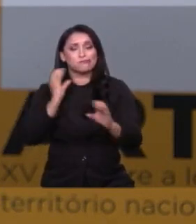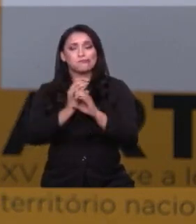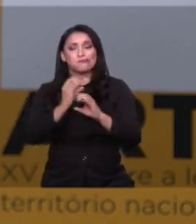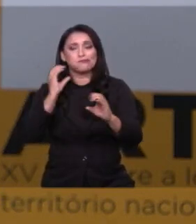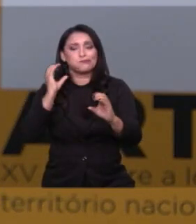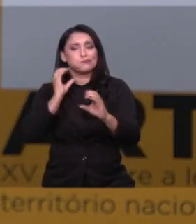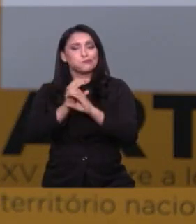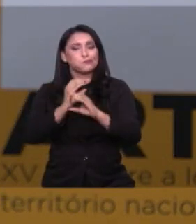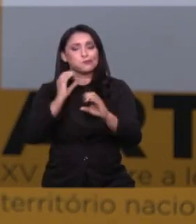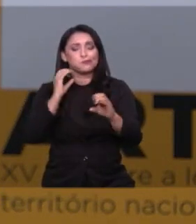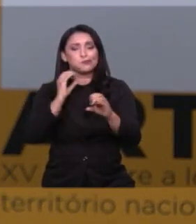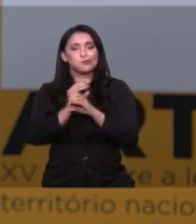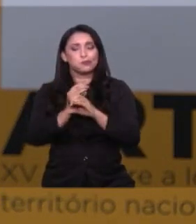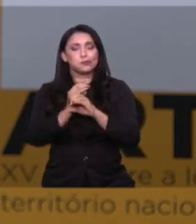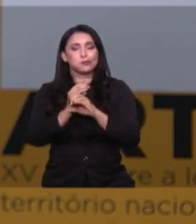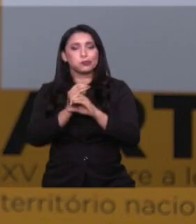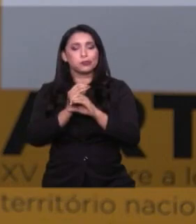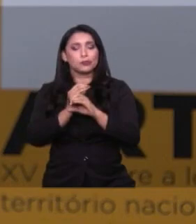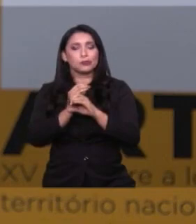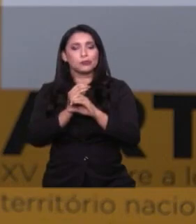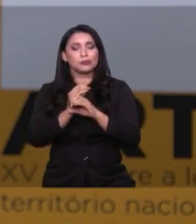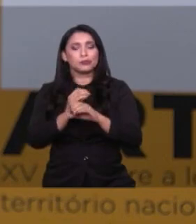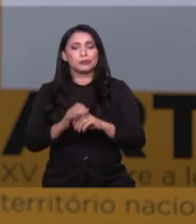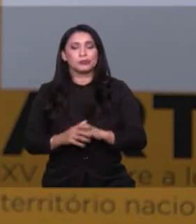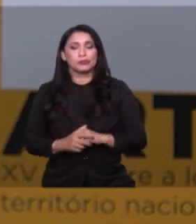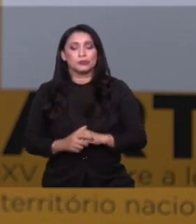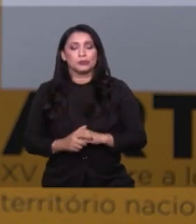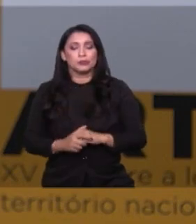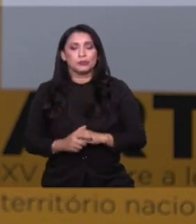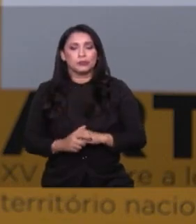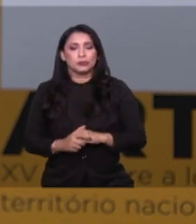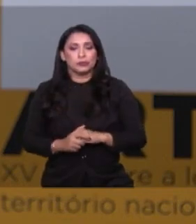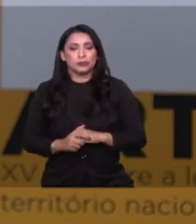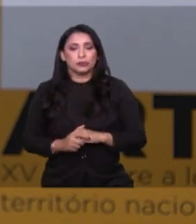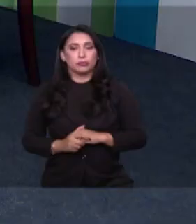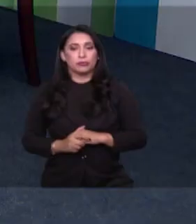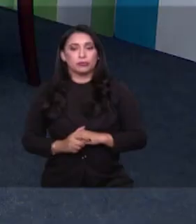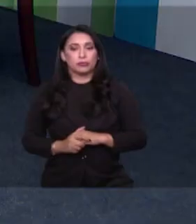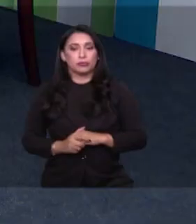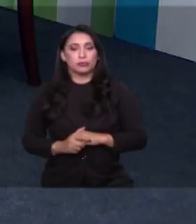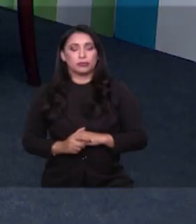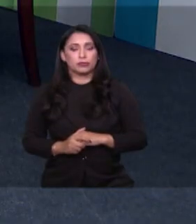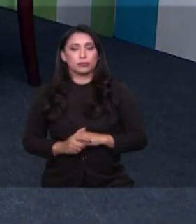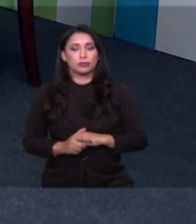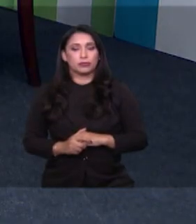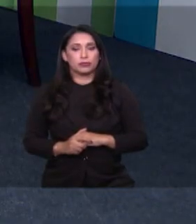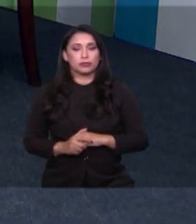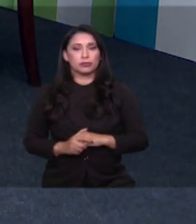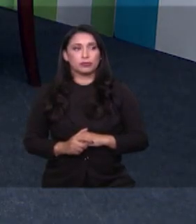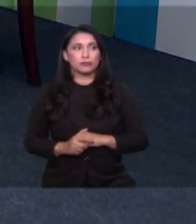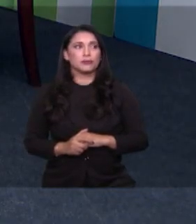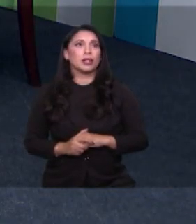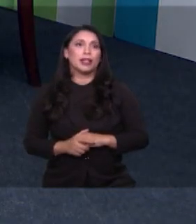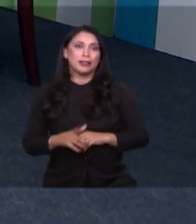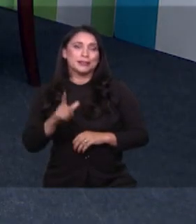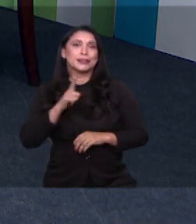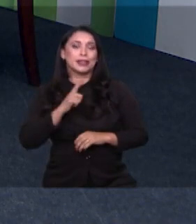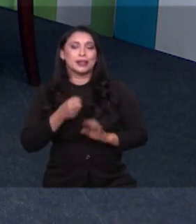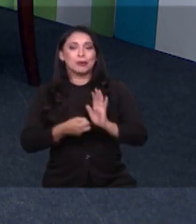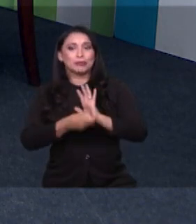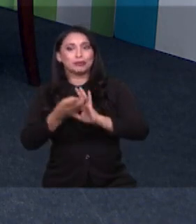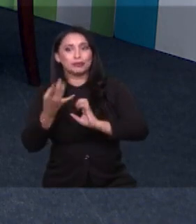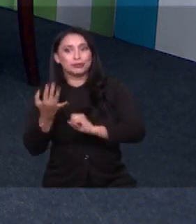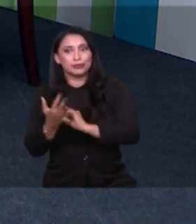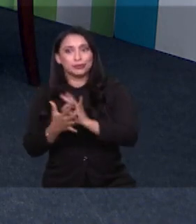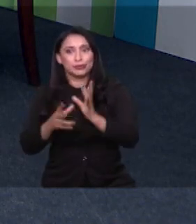em outra idiomas. Bom, a gente teria muito mais a falar aqui, mas